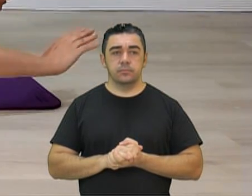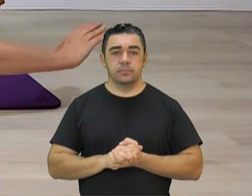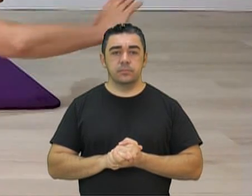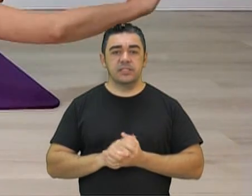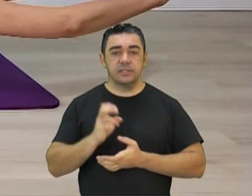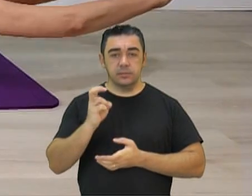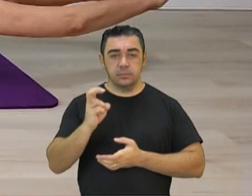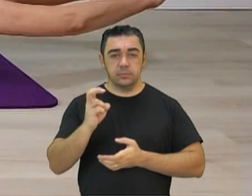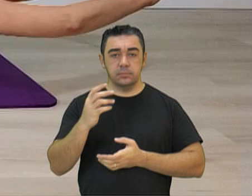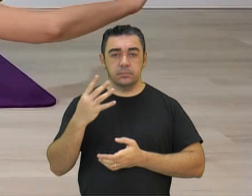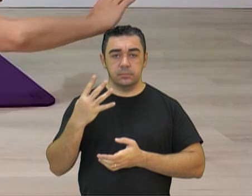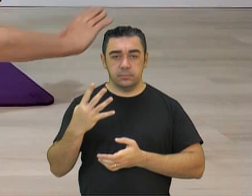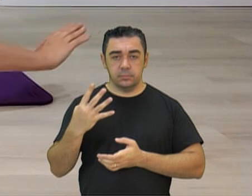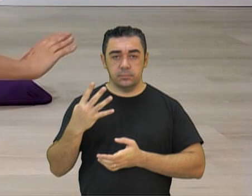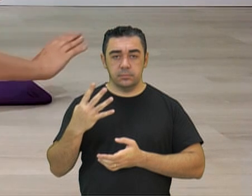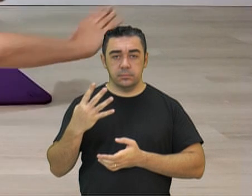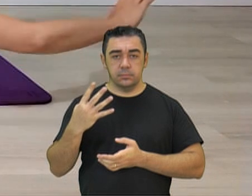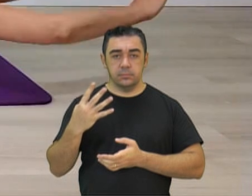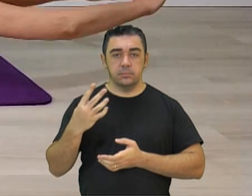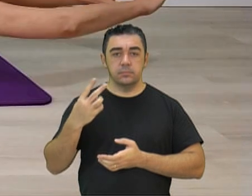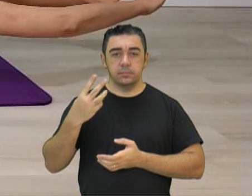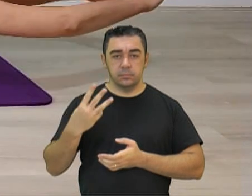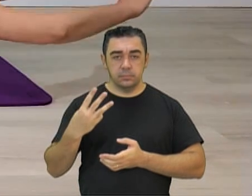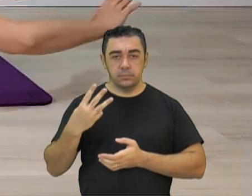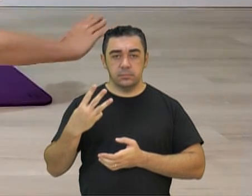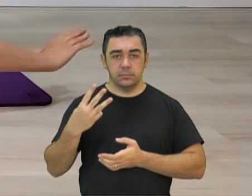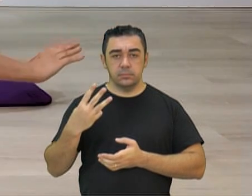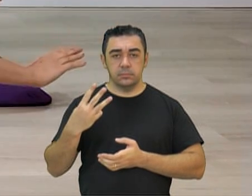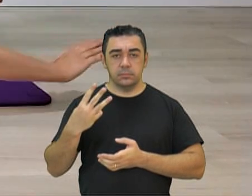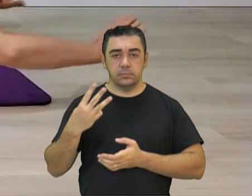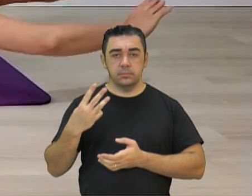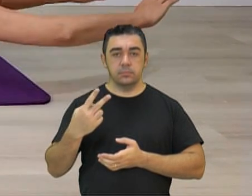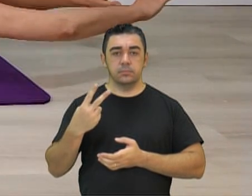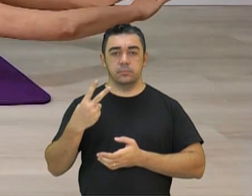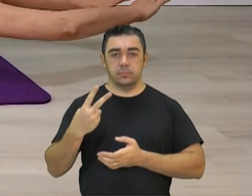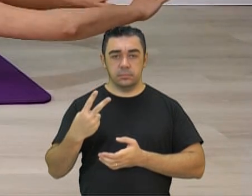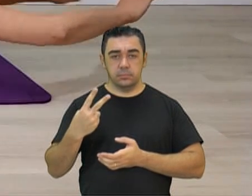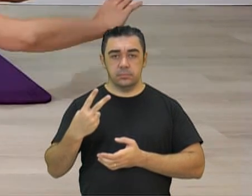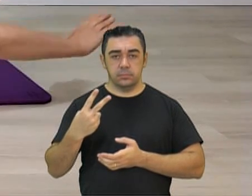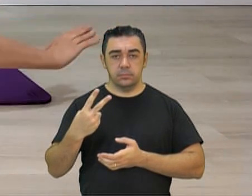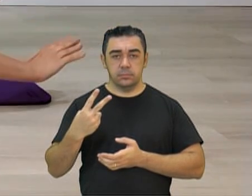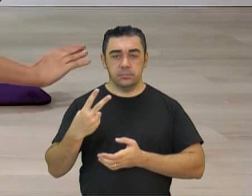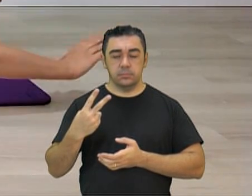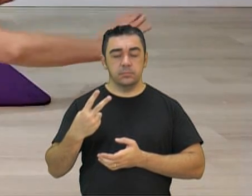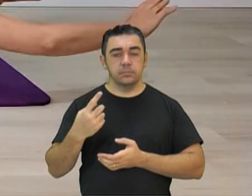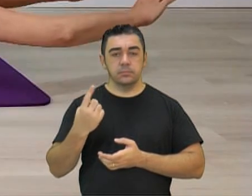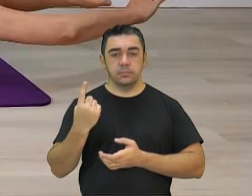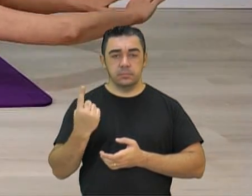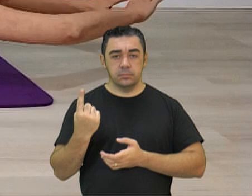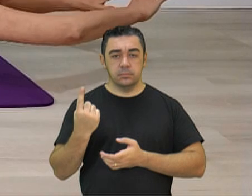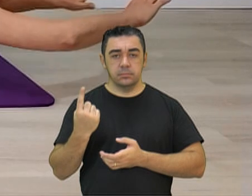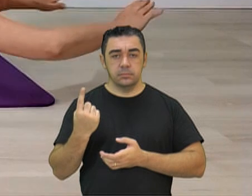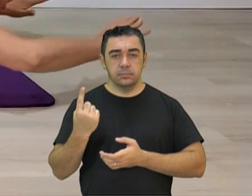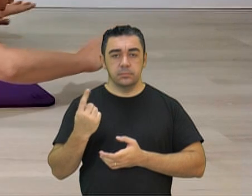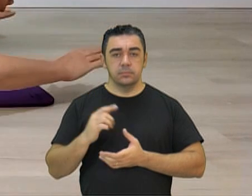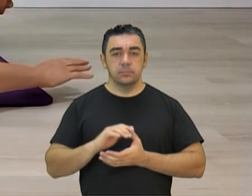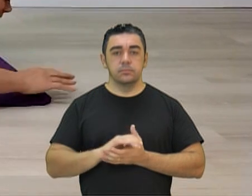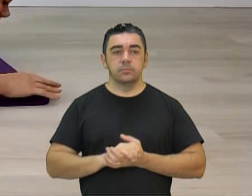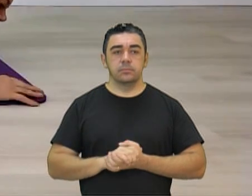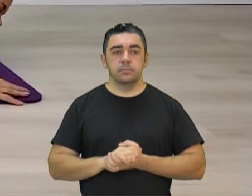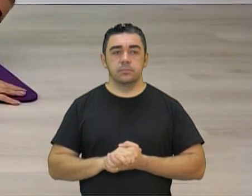5, 4, 3, 2,